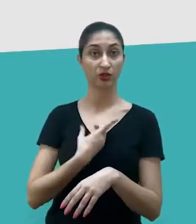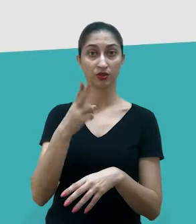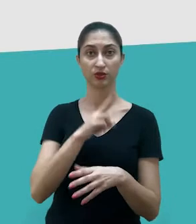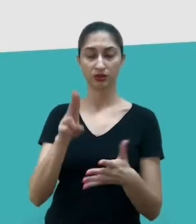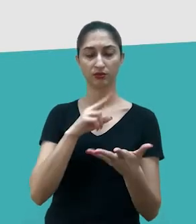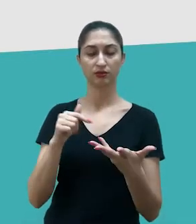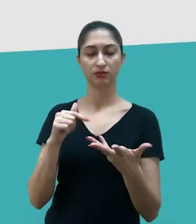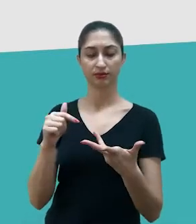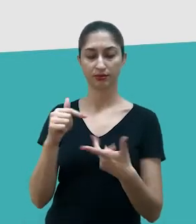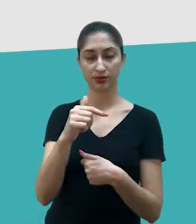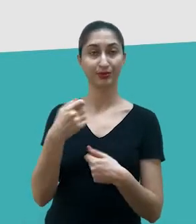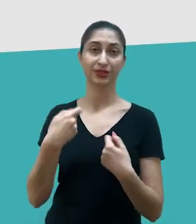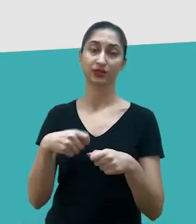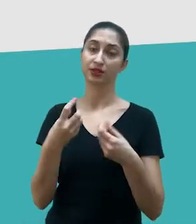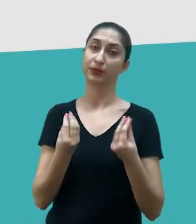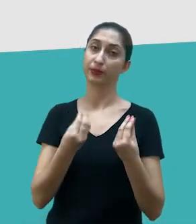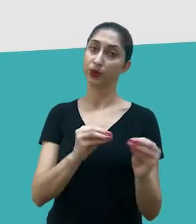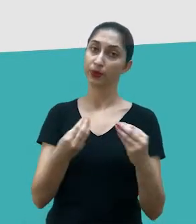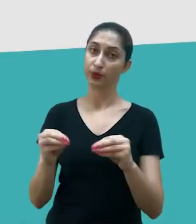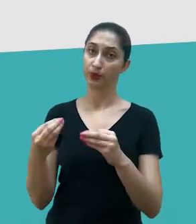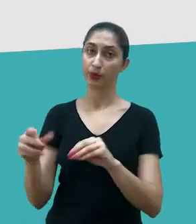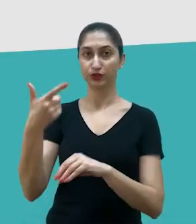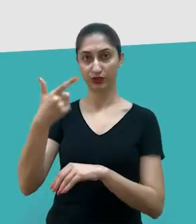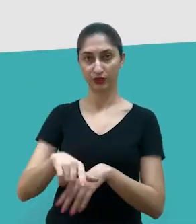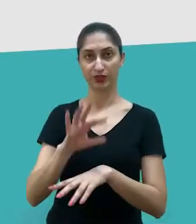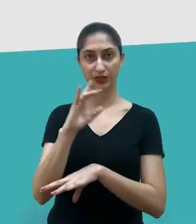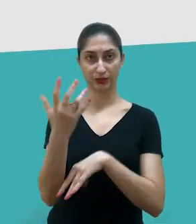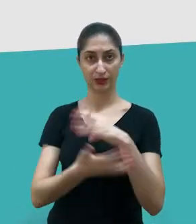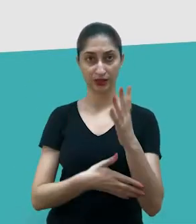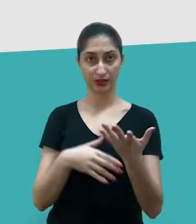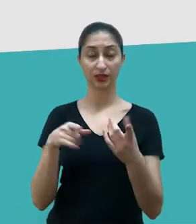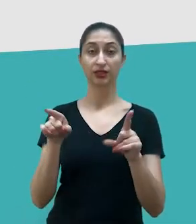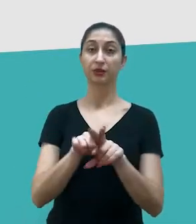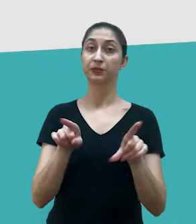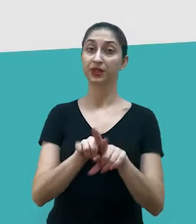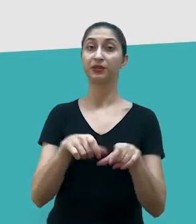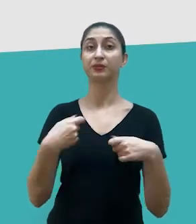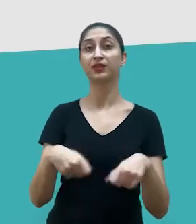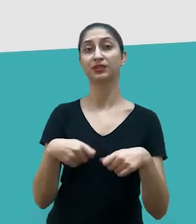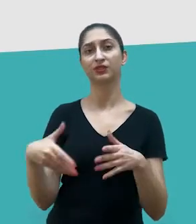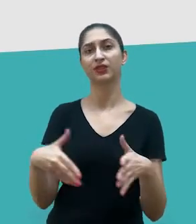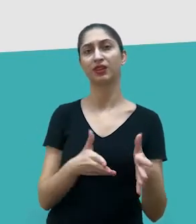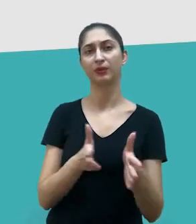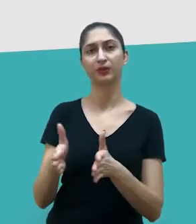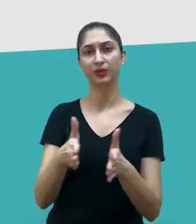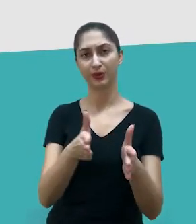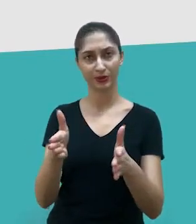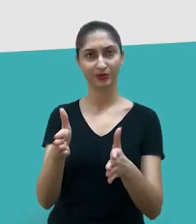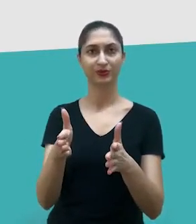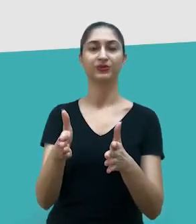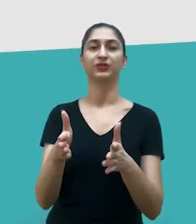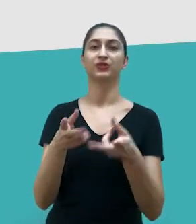utilizamos precisa ser reposto na natureza e precisa ter um caminho